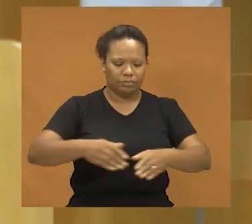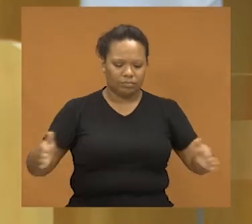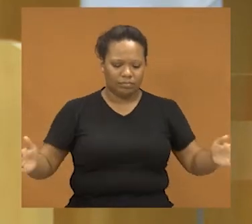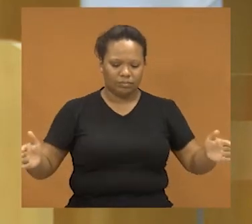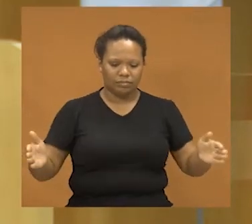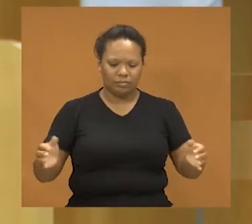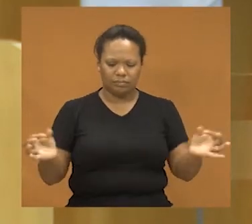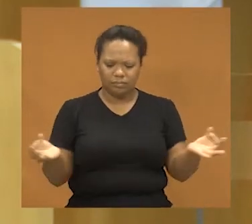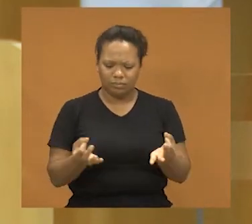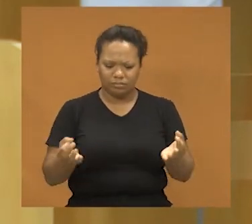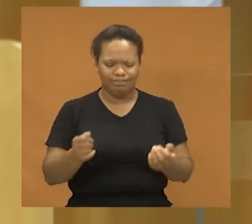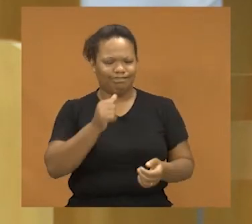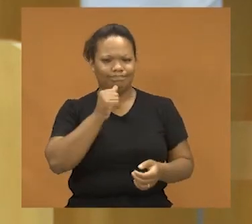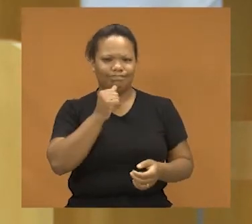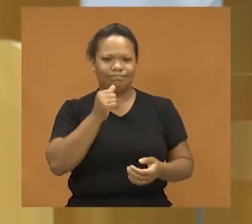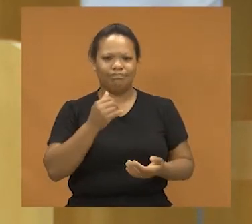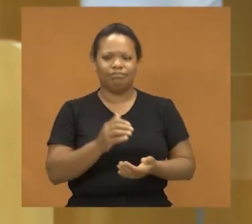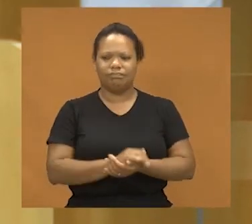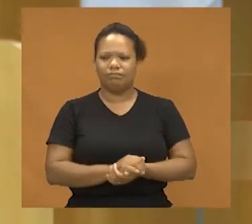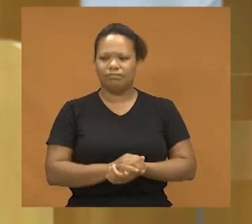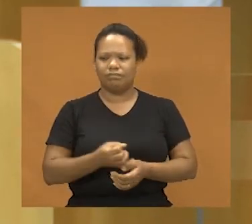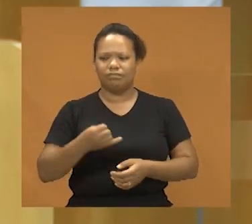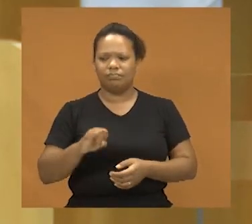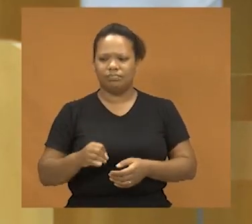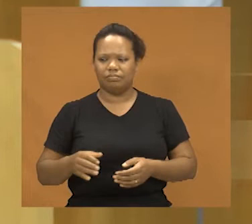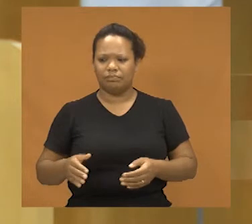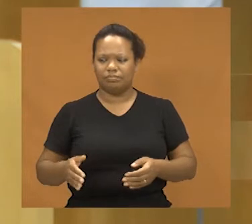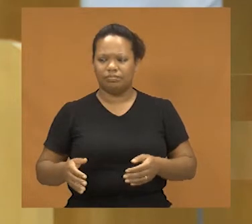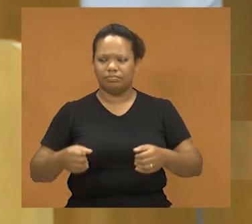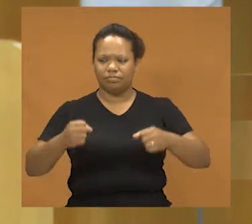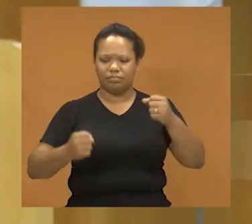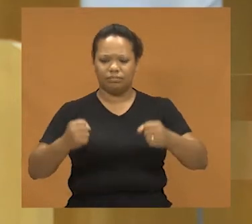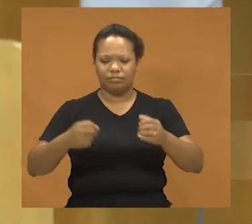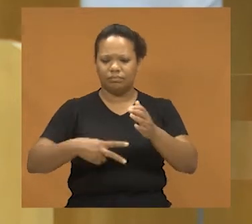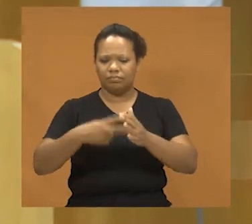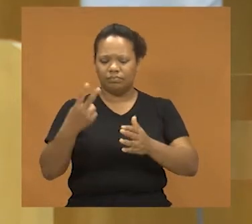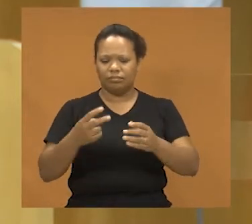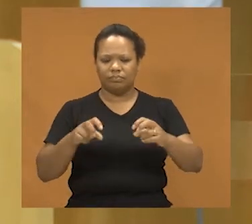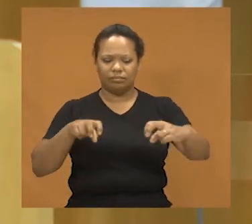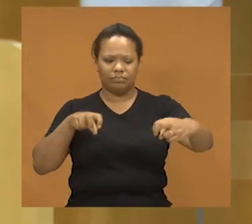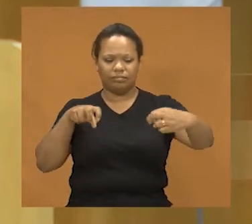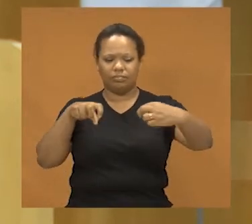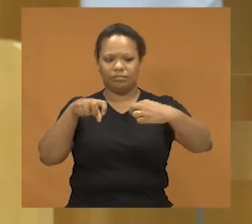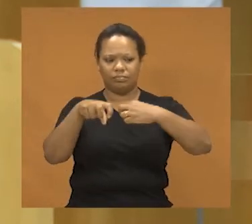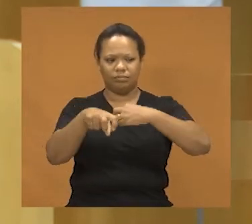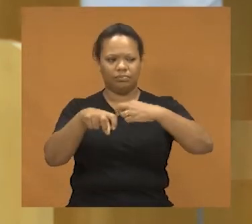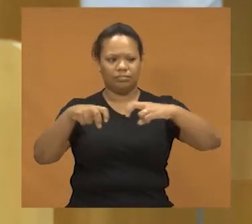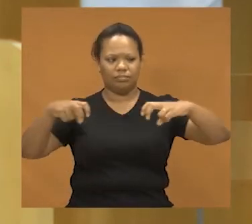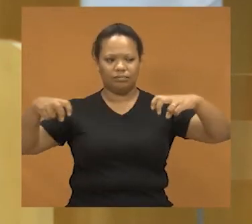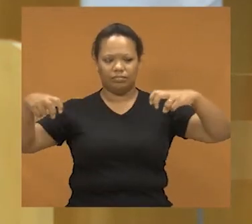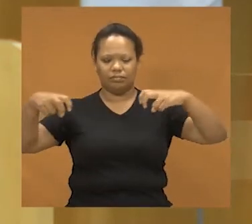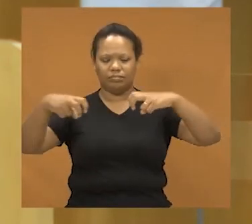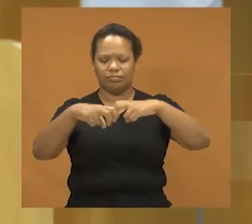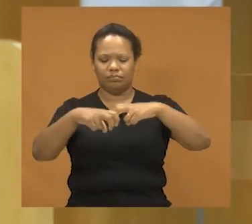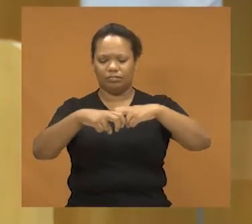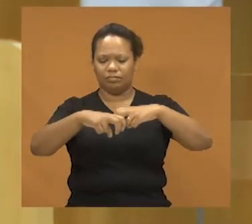estão adequadas. Ou seja, se você vai passar com o carro e vem um segundo carro, não passa. Você tem que dar uma ré